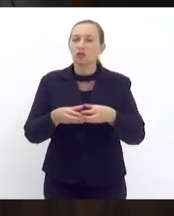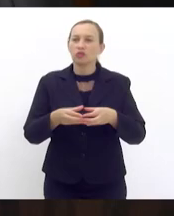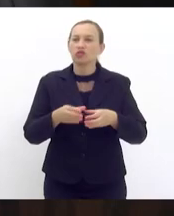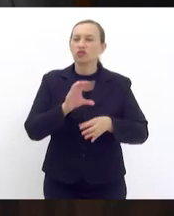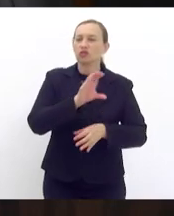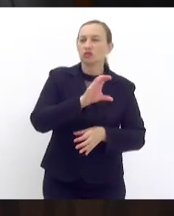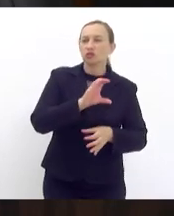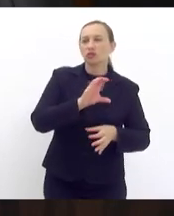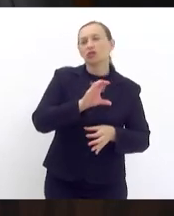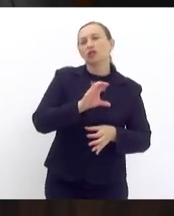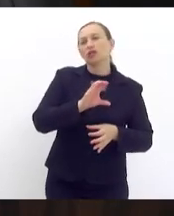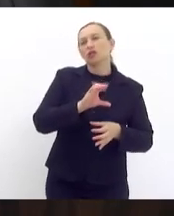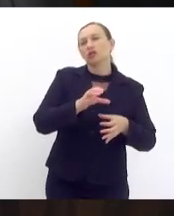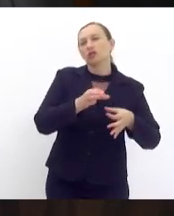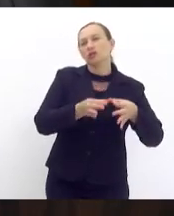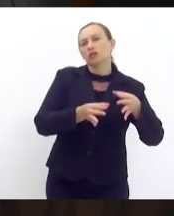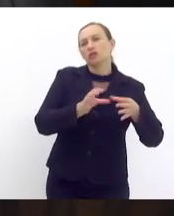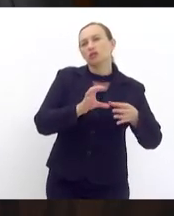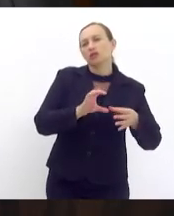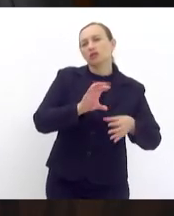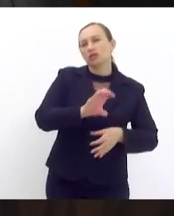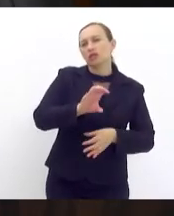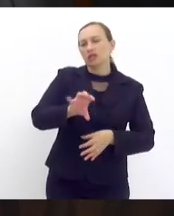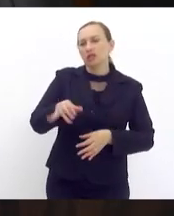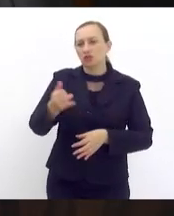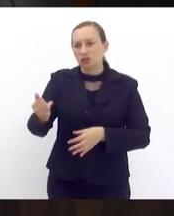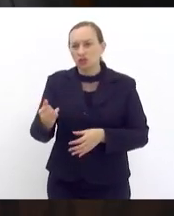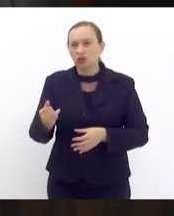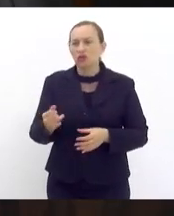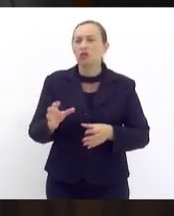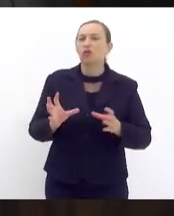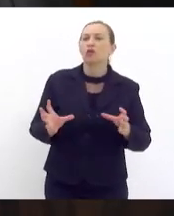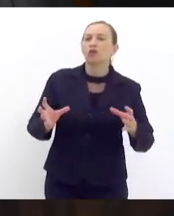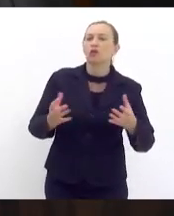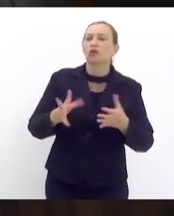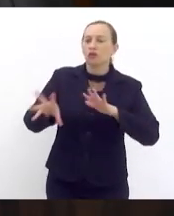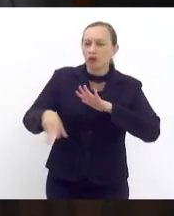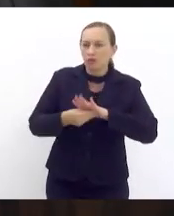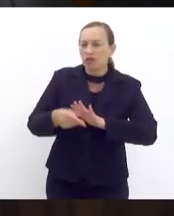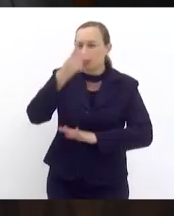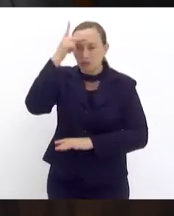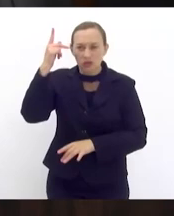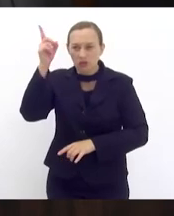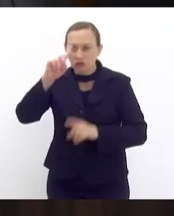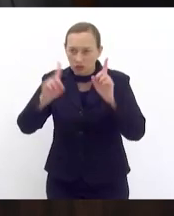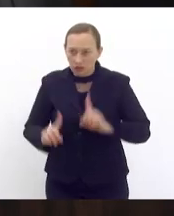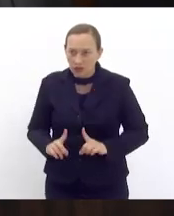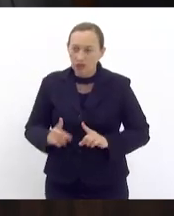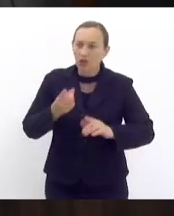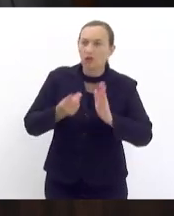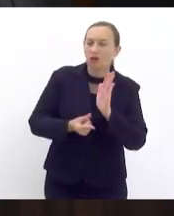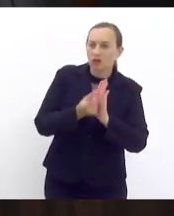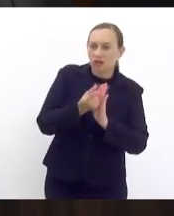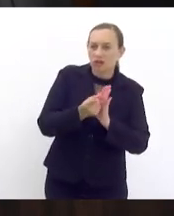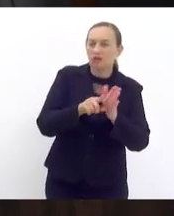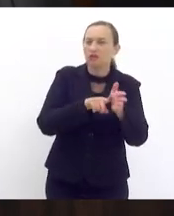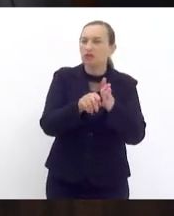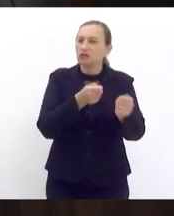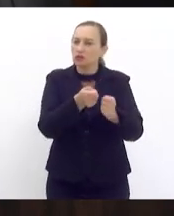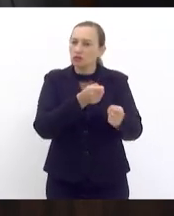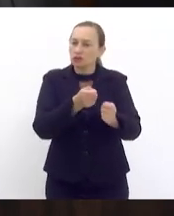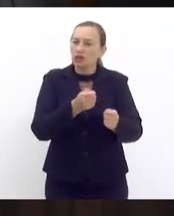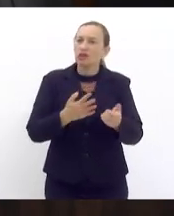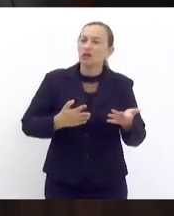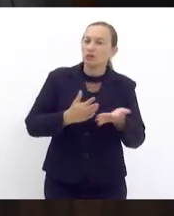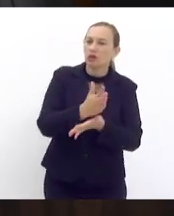Constituição de Justiça com a emenda da comissão de pessoas com deficiência de orçamento finança e fiscalização e